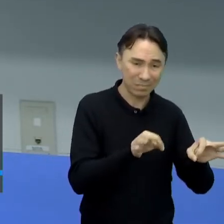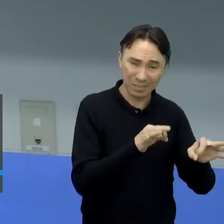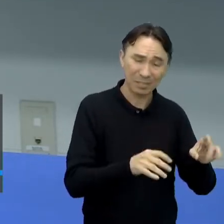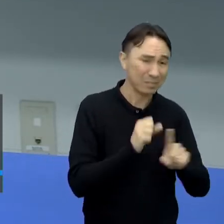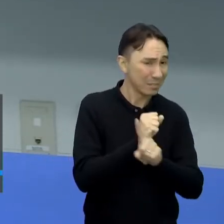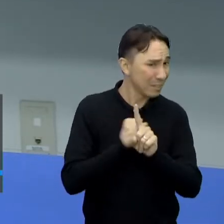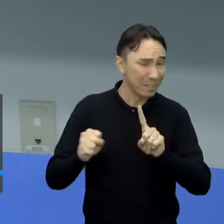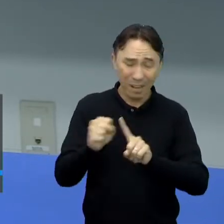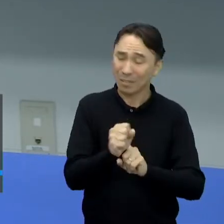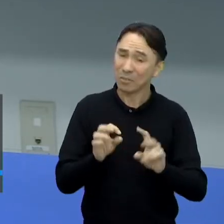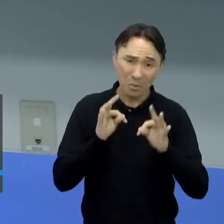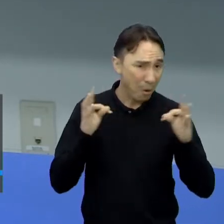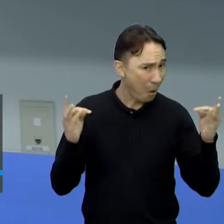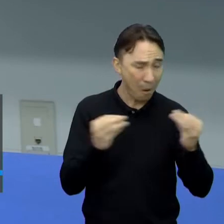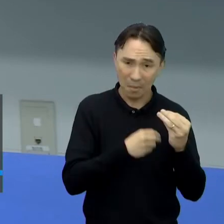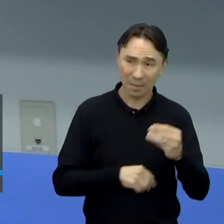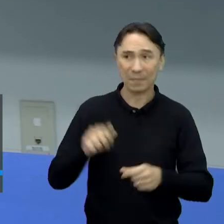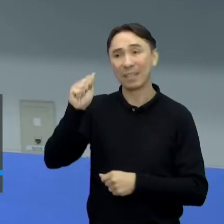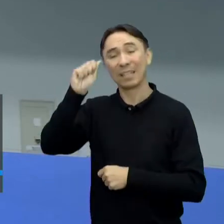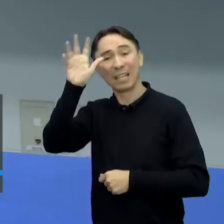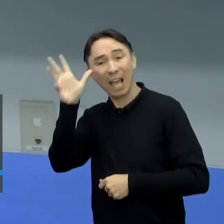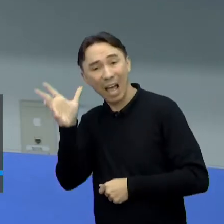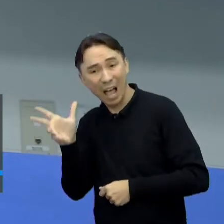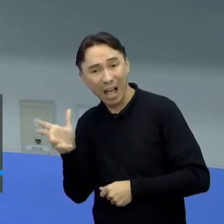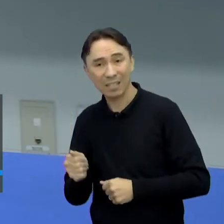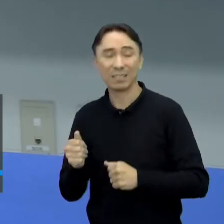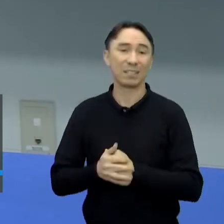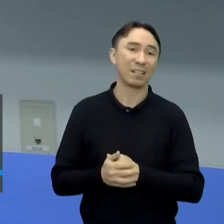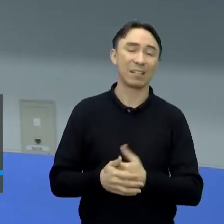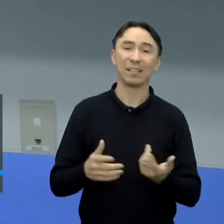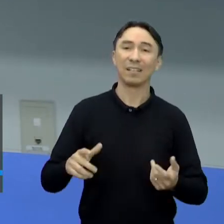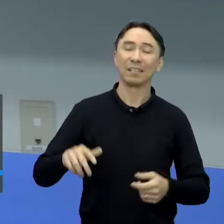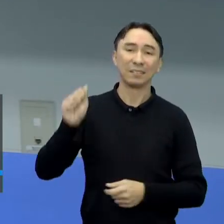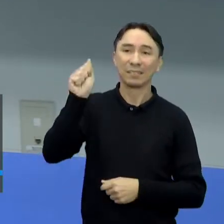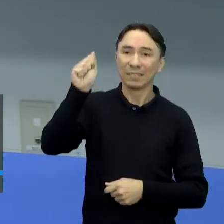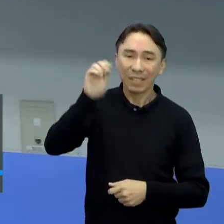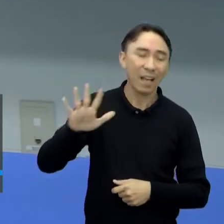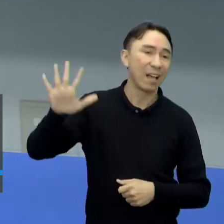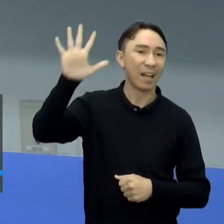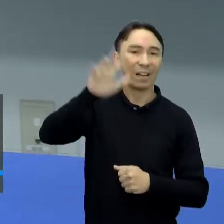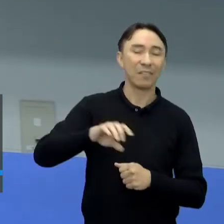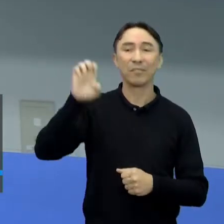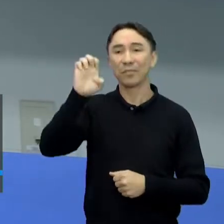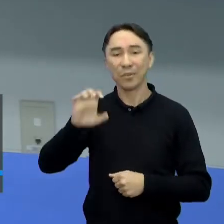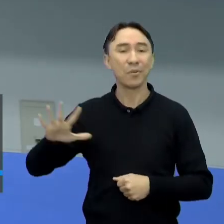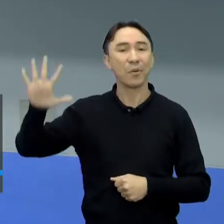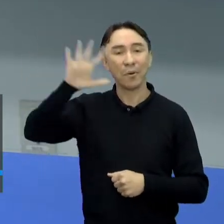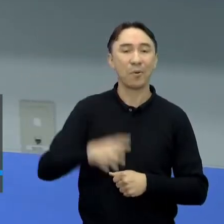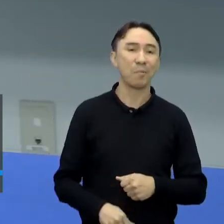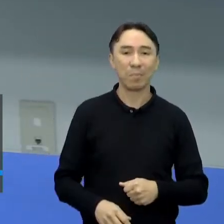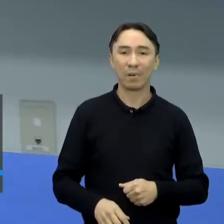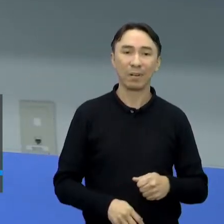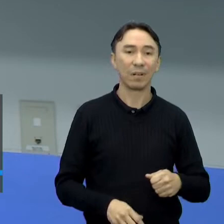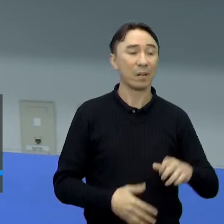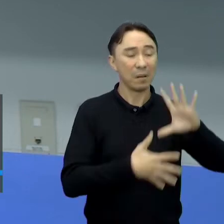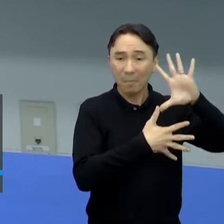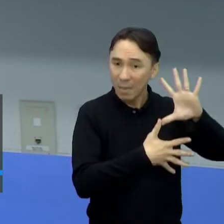África, na Europa, não importa se é agora, se é na Idade Média, se é na Antiguidade.